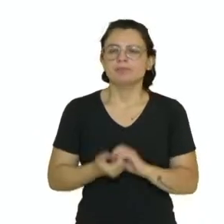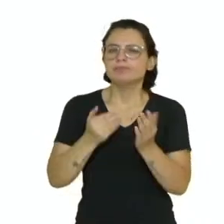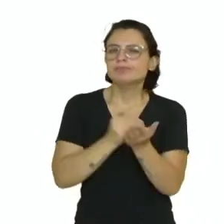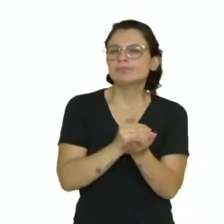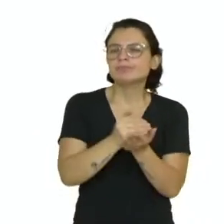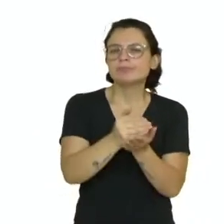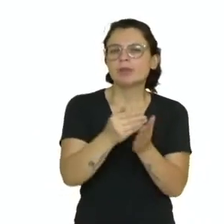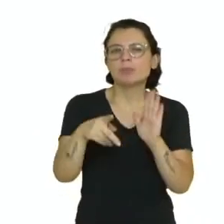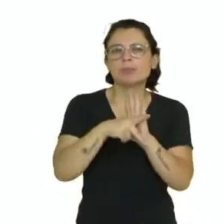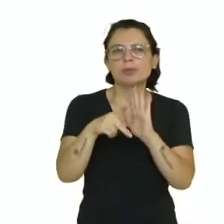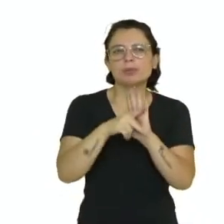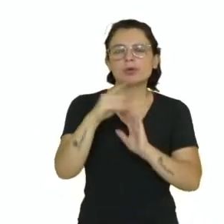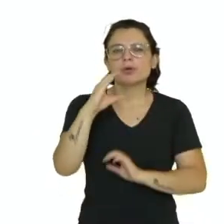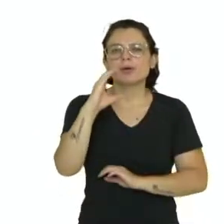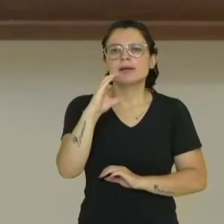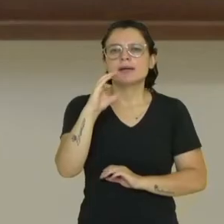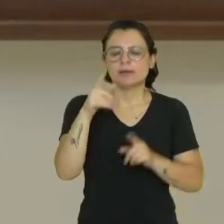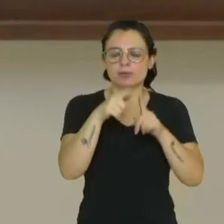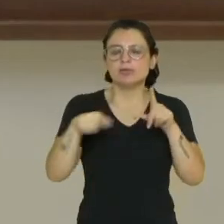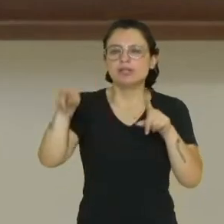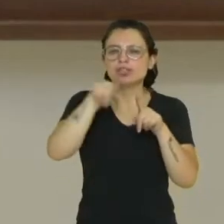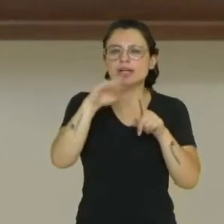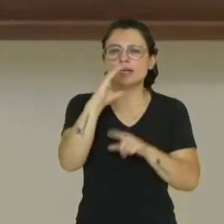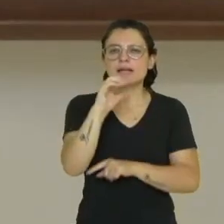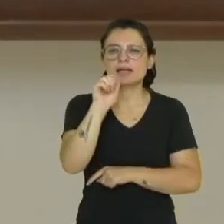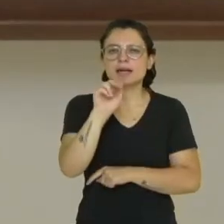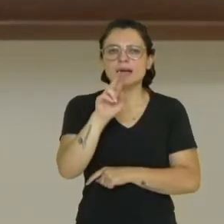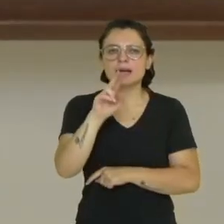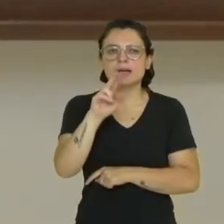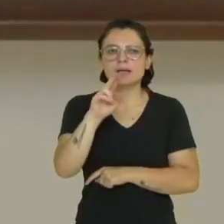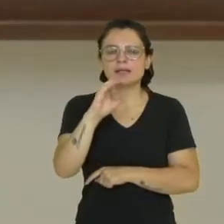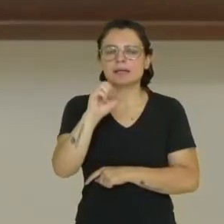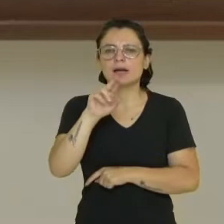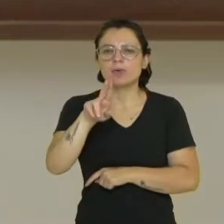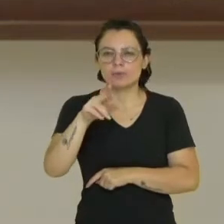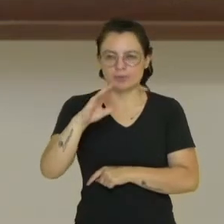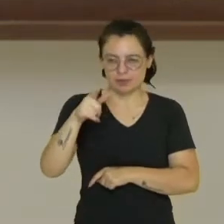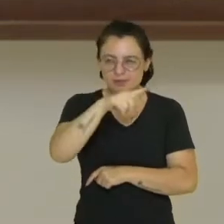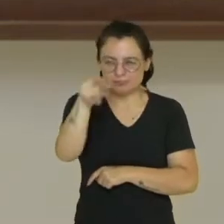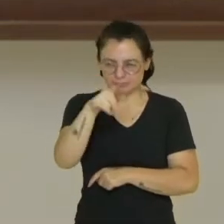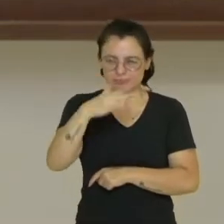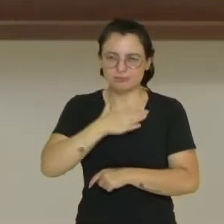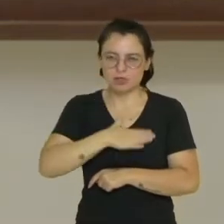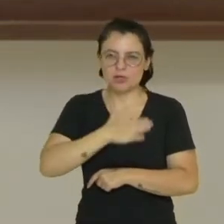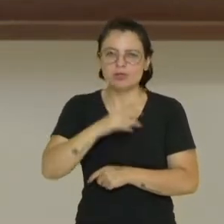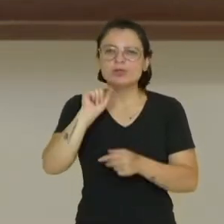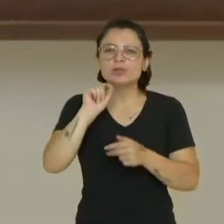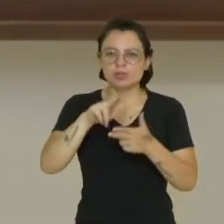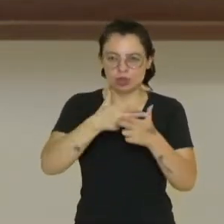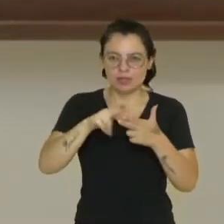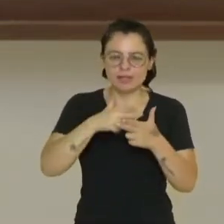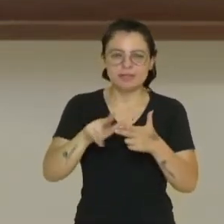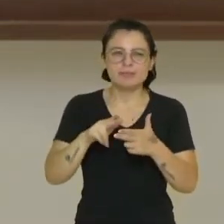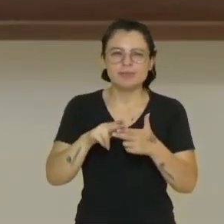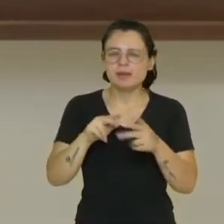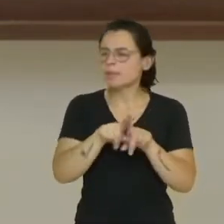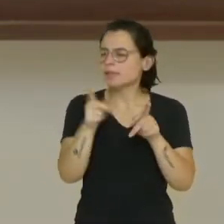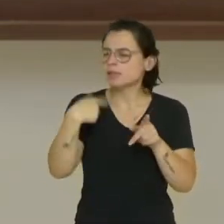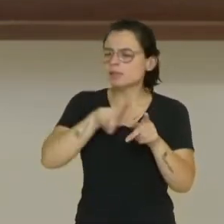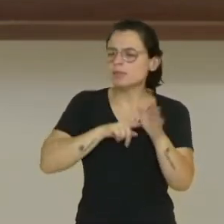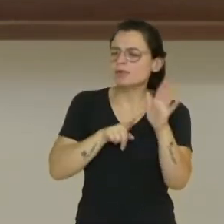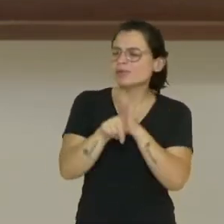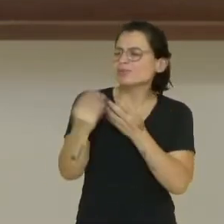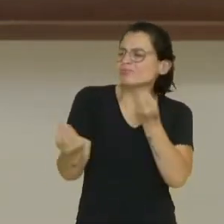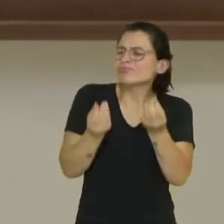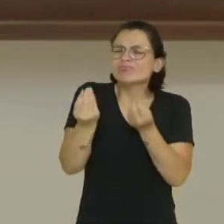cacau. Você já se perguntou sobre a origem do cacau? A gente gosta tanto, né, de comer chocolate, mas de onde que vem o chocolate? Né? Como que